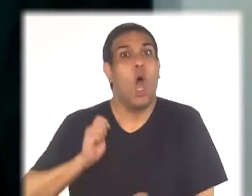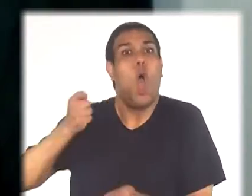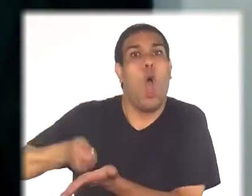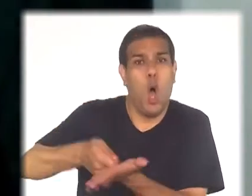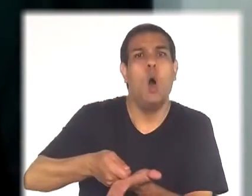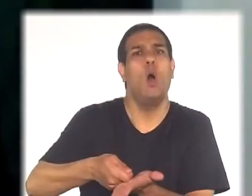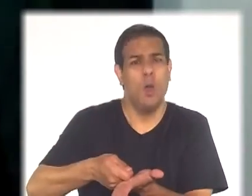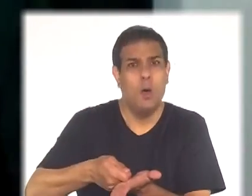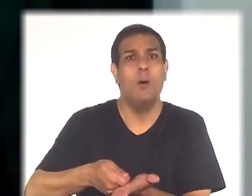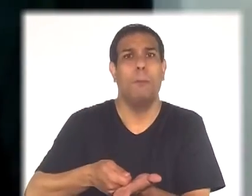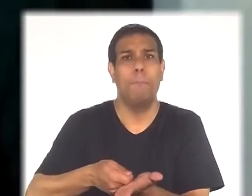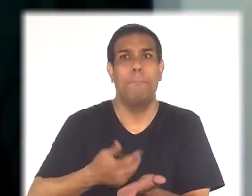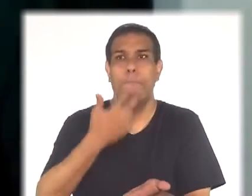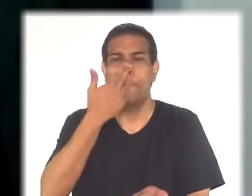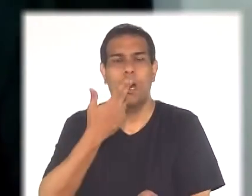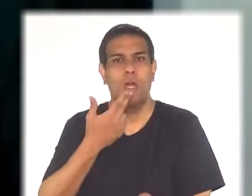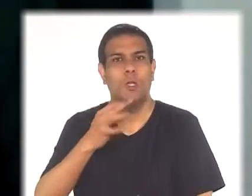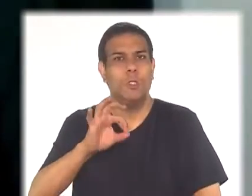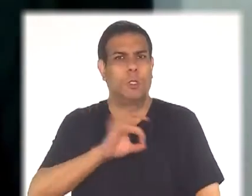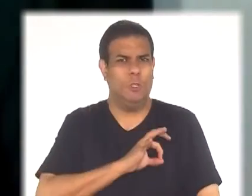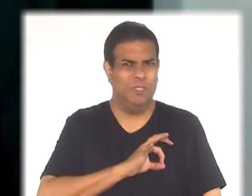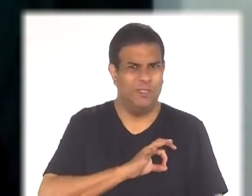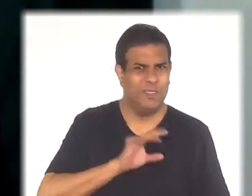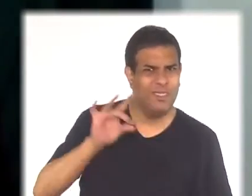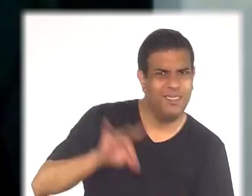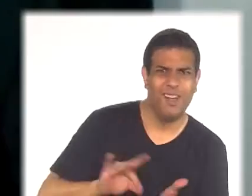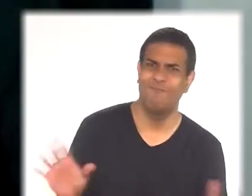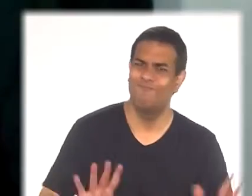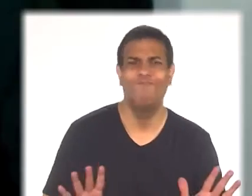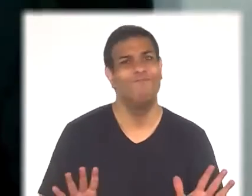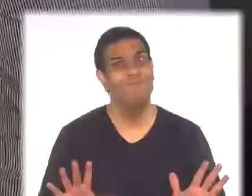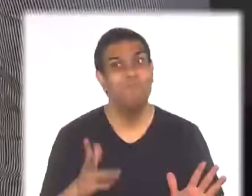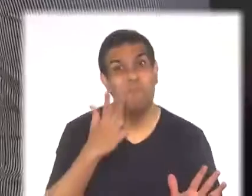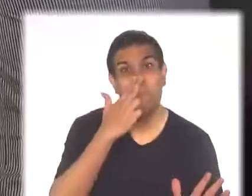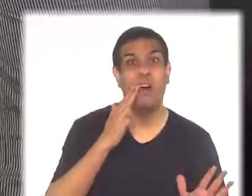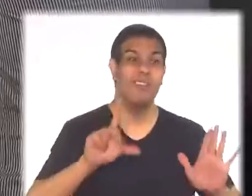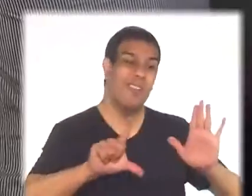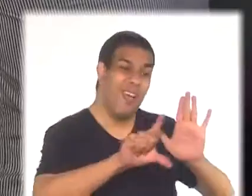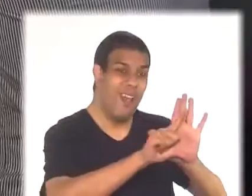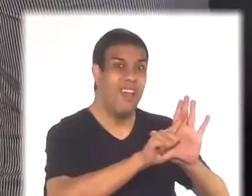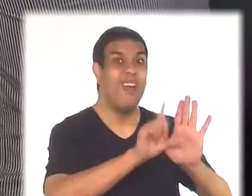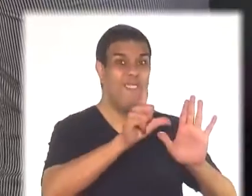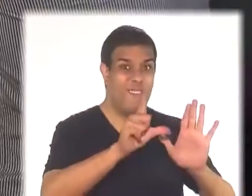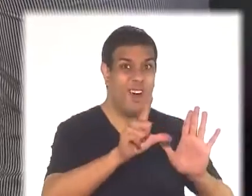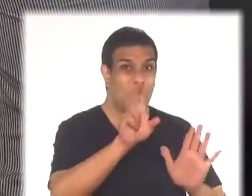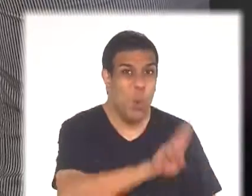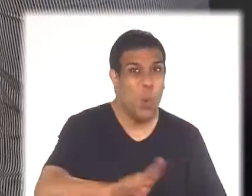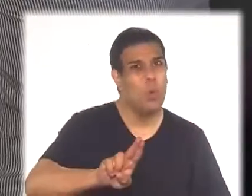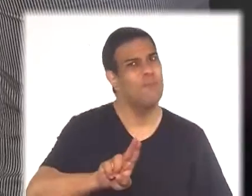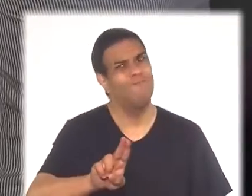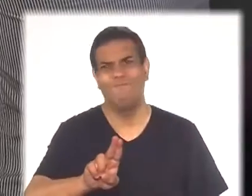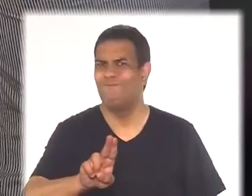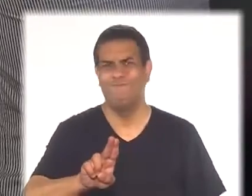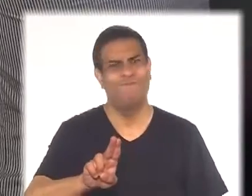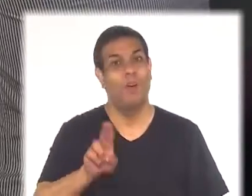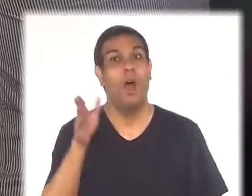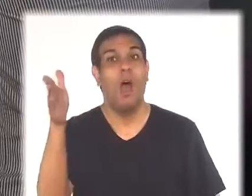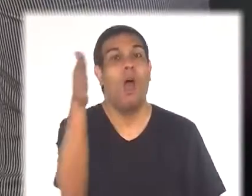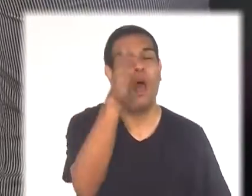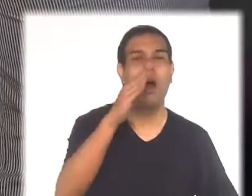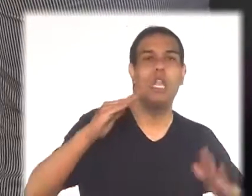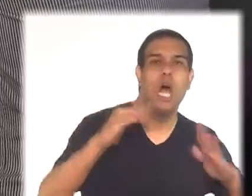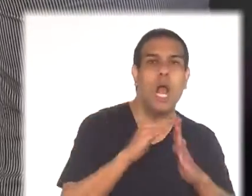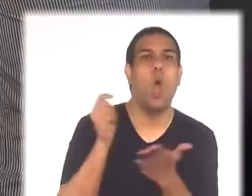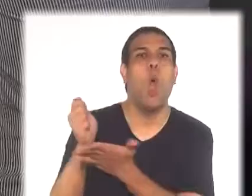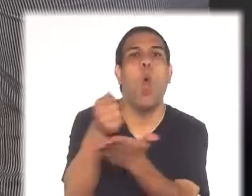né? A obrigatoriedade policial dificilmente vai funcionar. Eu acho que ela está prevista em lei, mas dificilmente nós vamos entrar